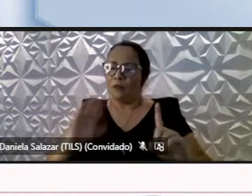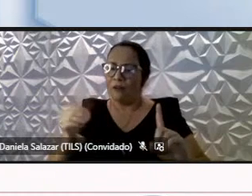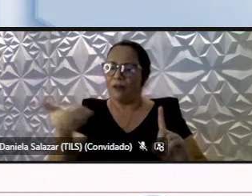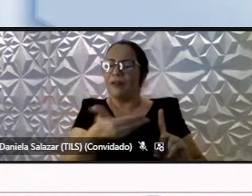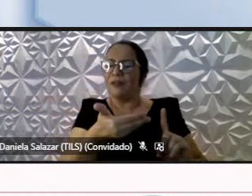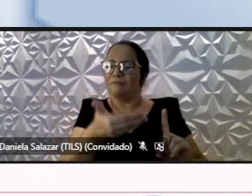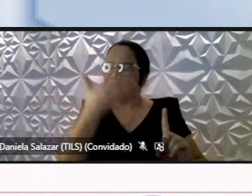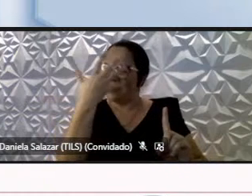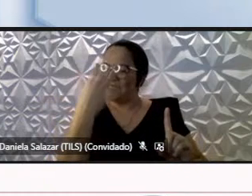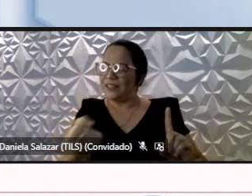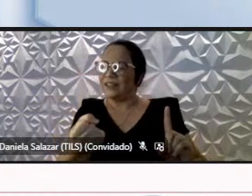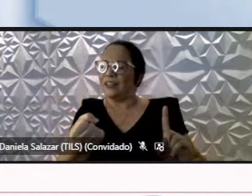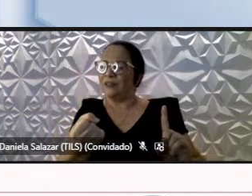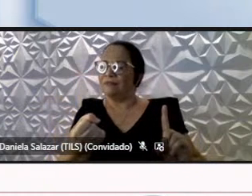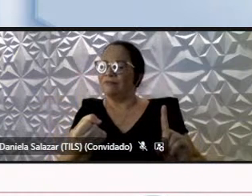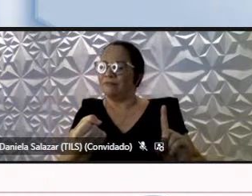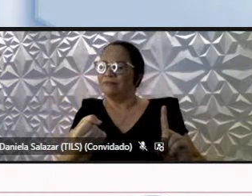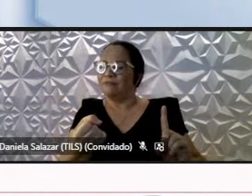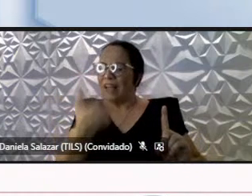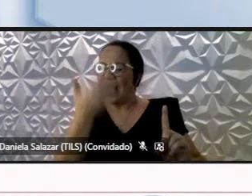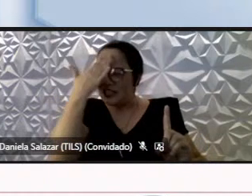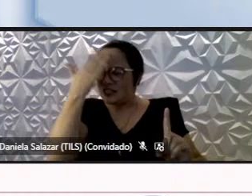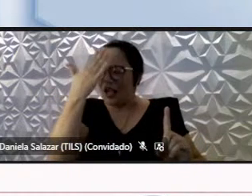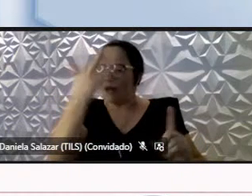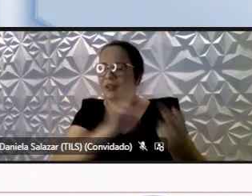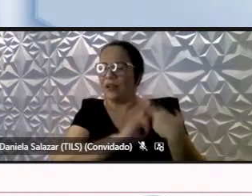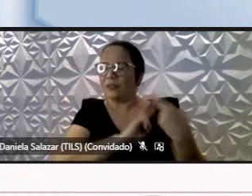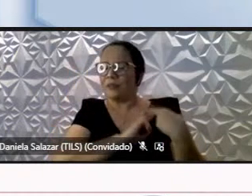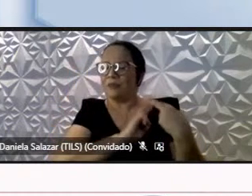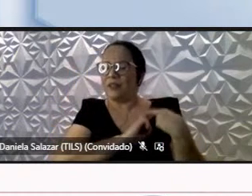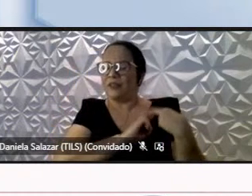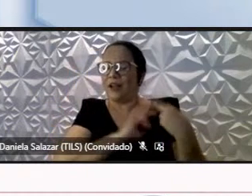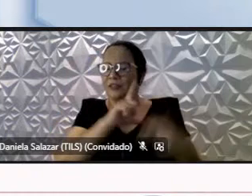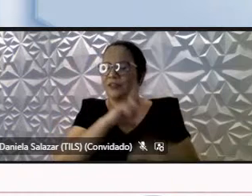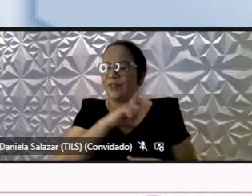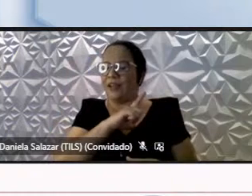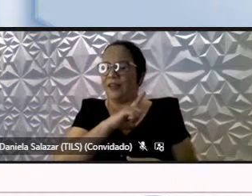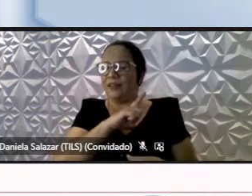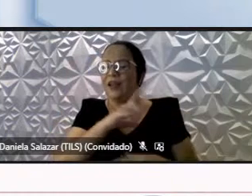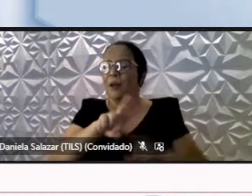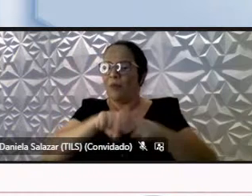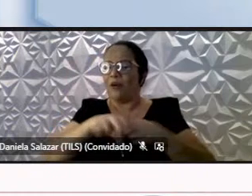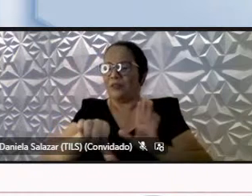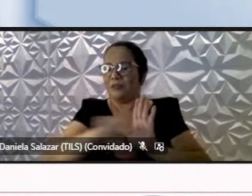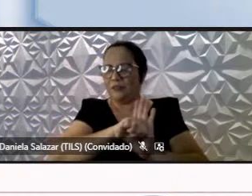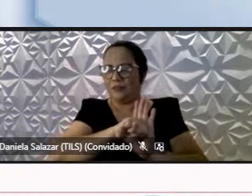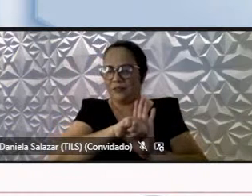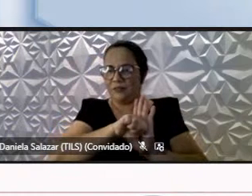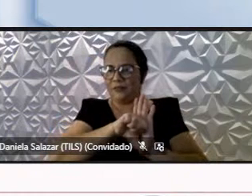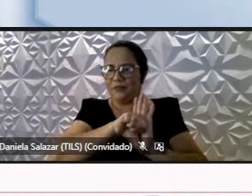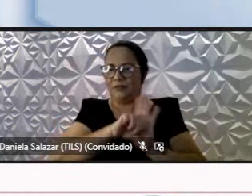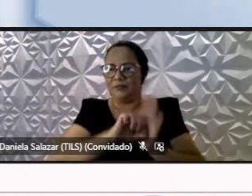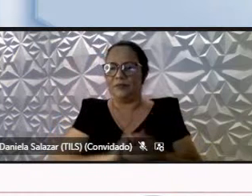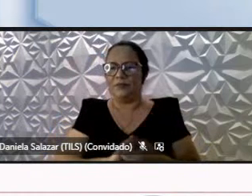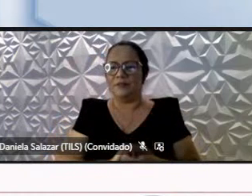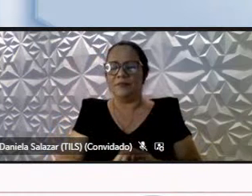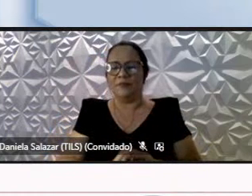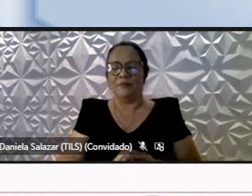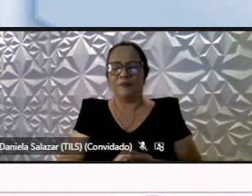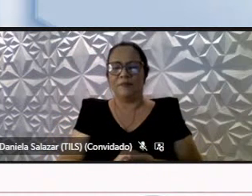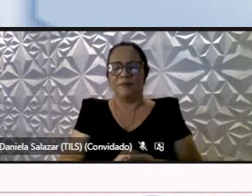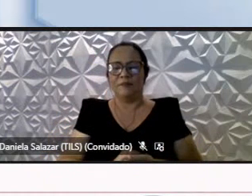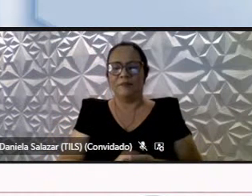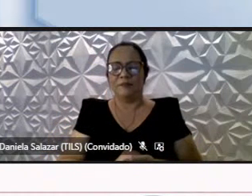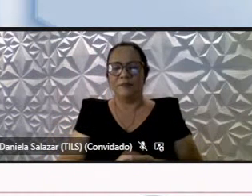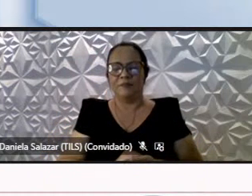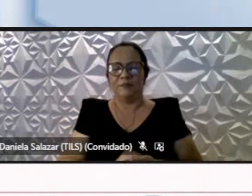assumem a responsabilidade perante a sua comunidade, a sociedade. And this is done through dialogue,